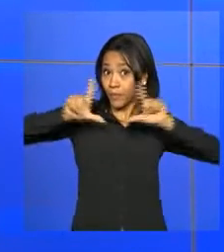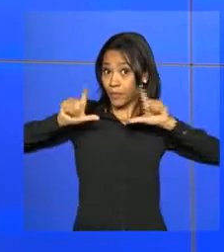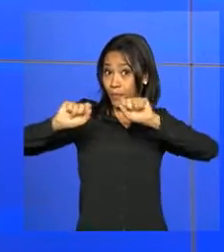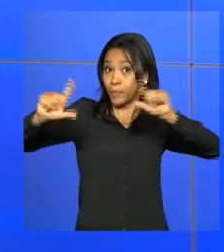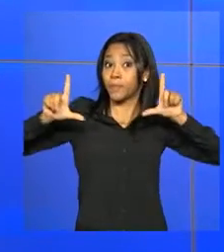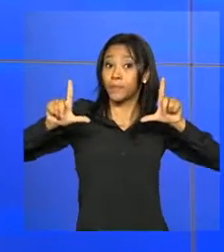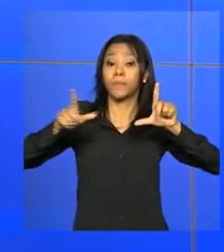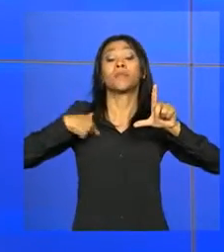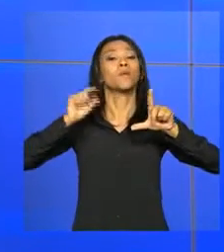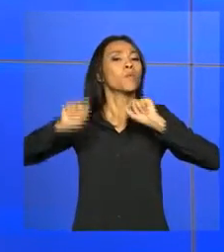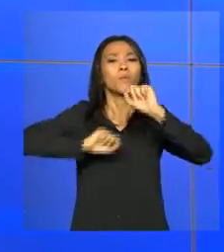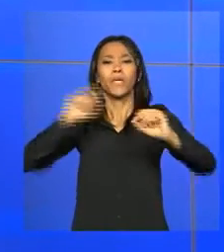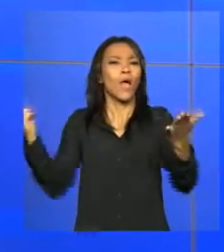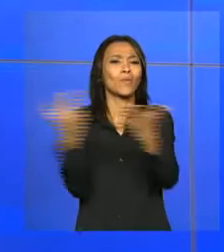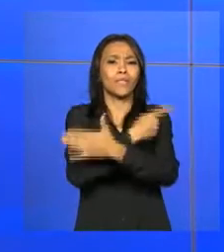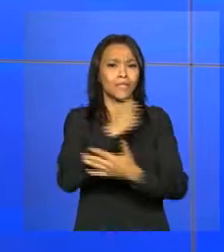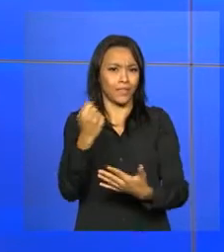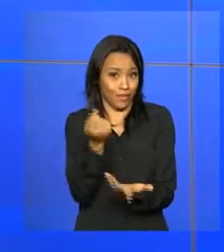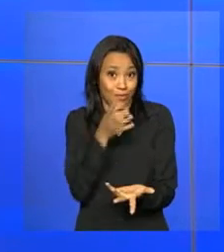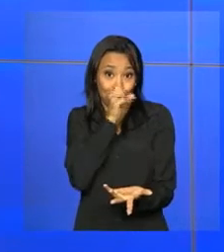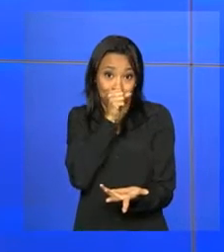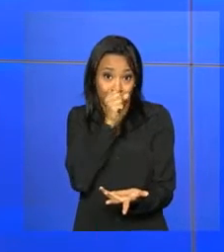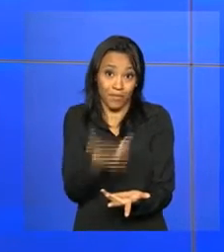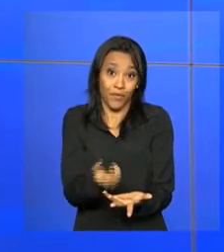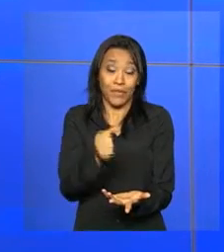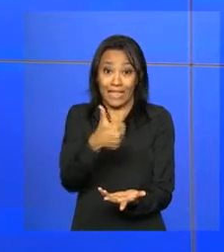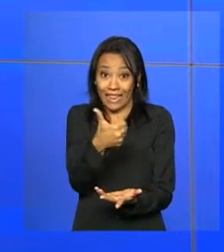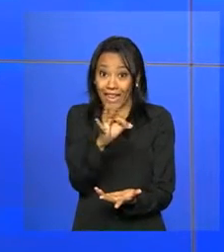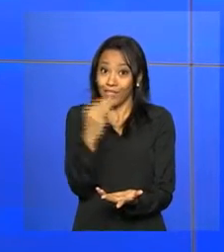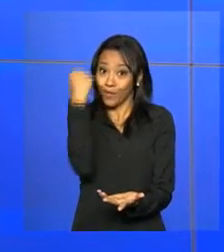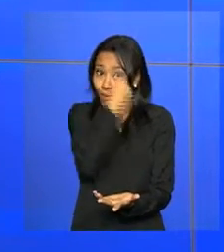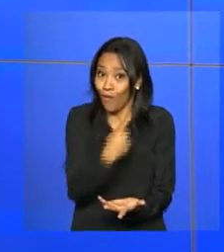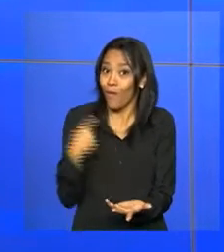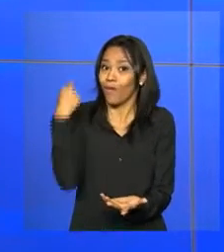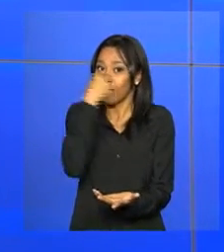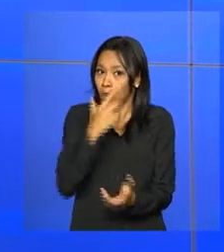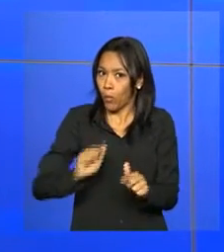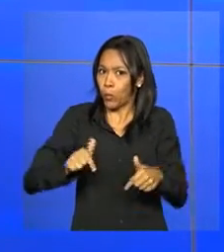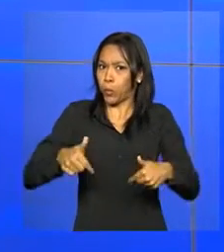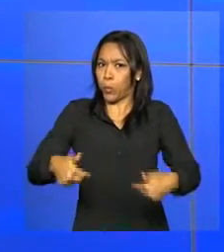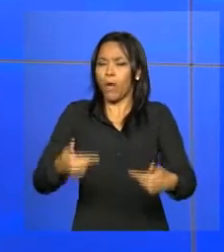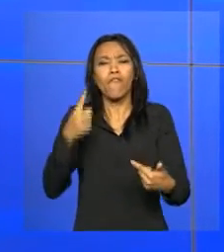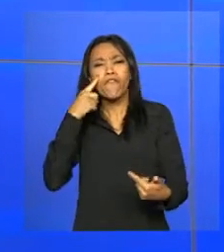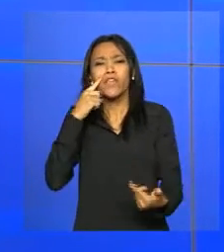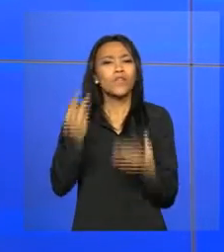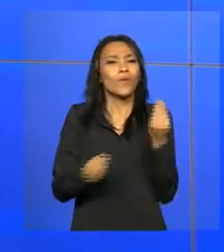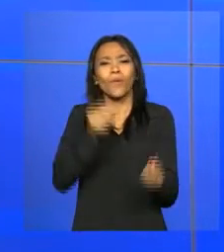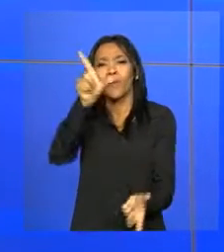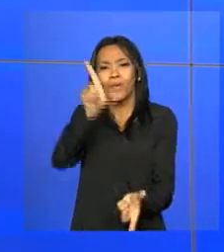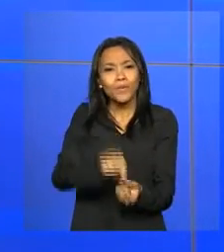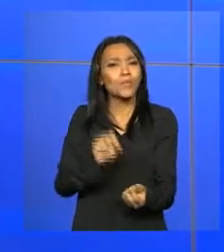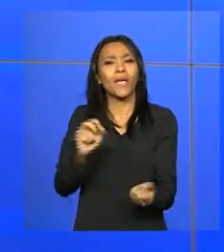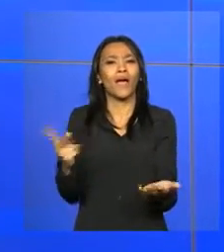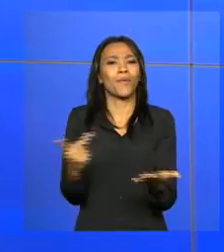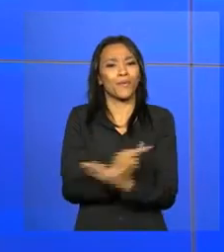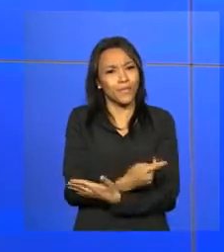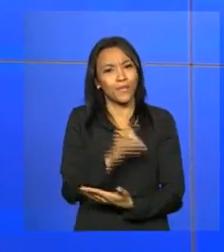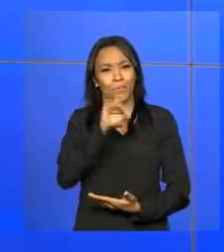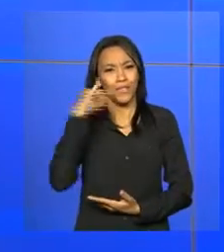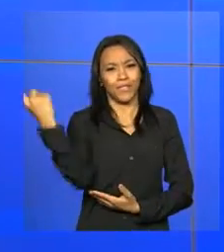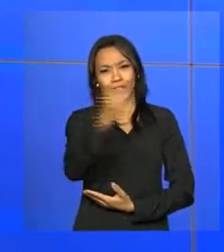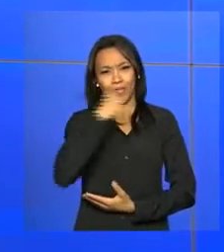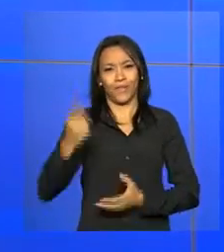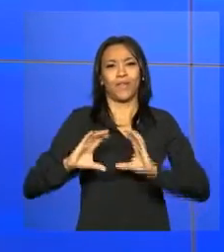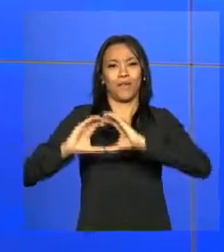informações da mobilização foram dez horas de transmissão veja agora um resumo do que aconteceu no dia nacional